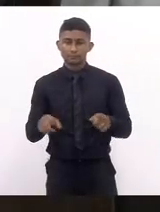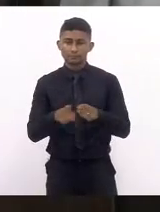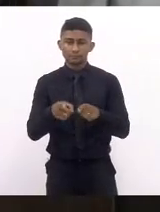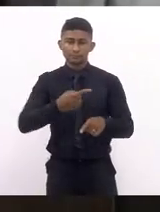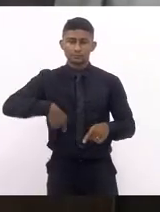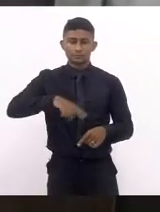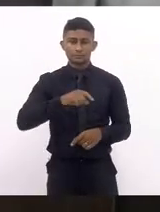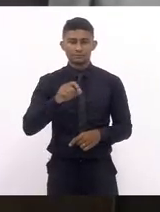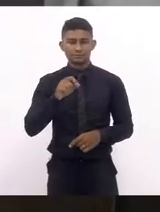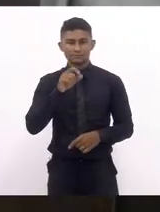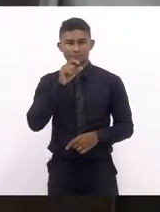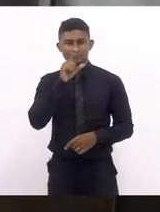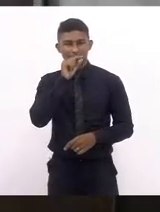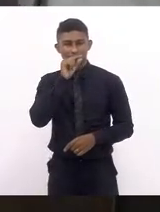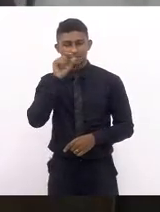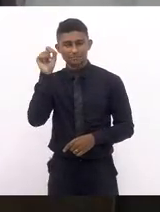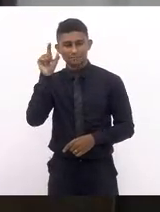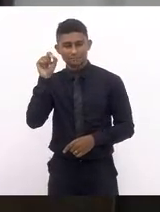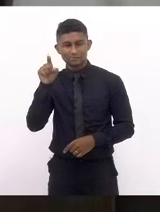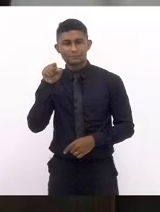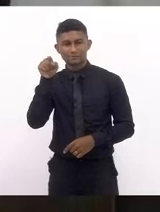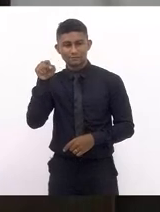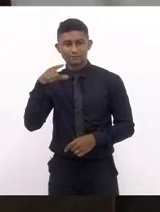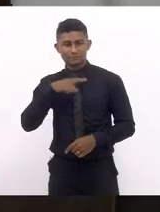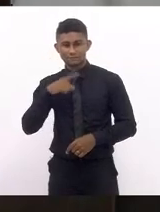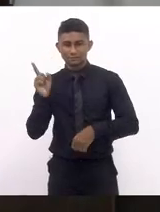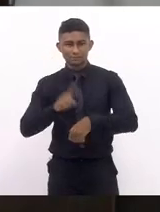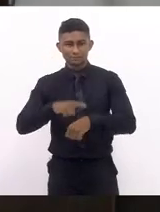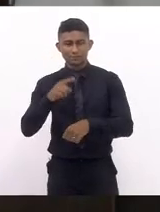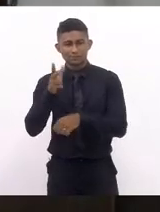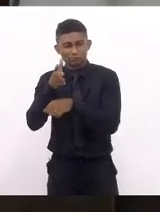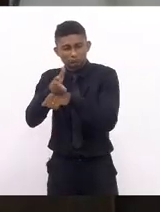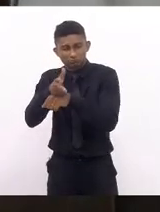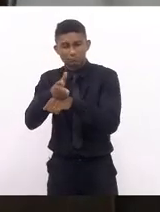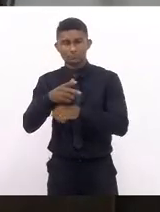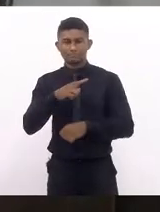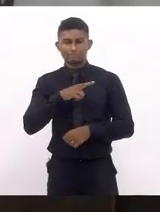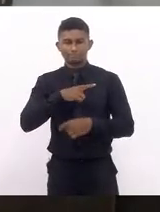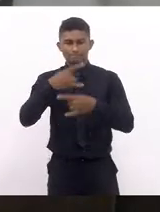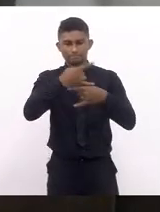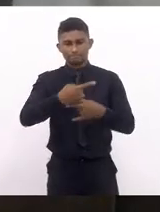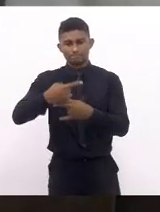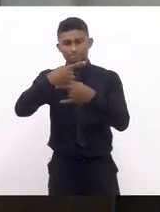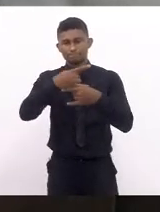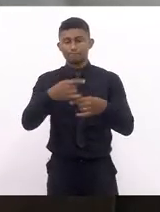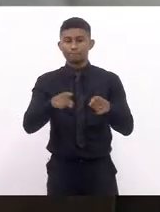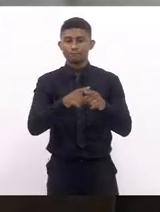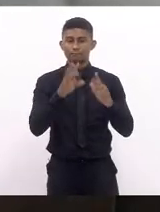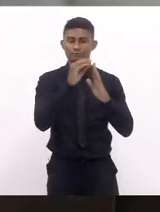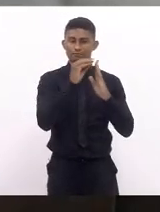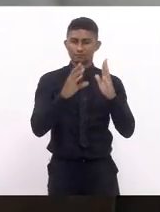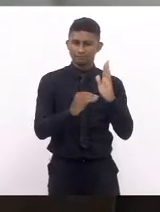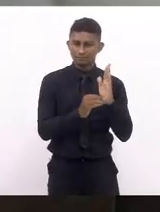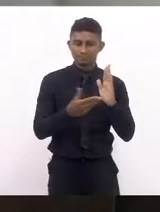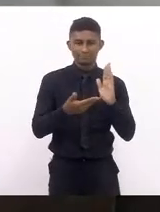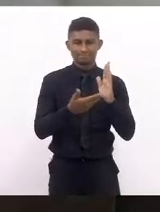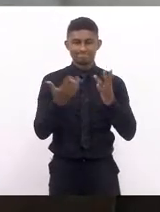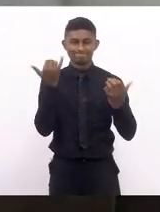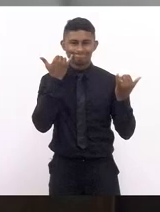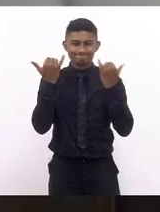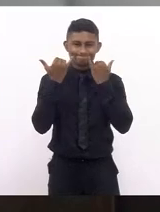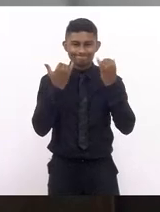seguimos no Twitter com plenário e audiências públicas em tempo real a criação de conteúdo simpáticos